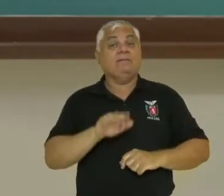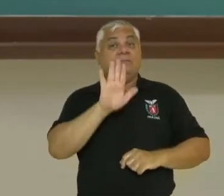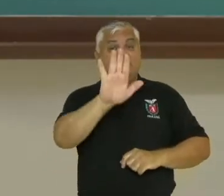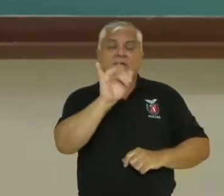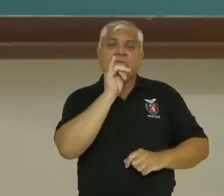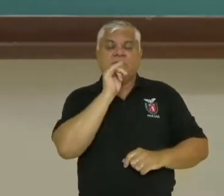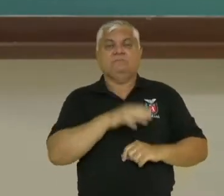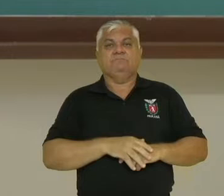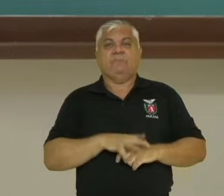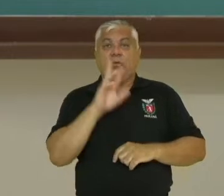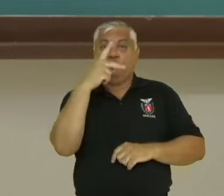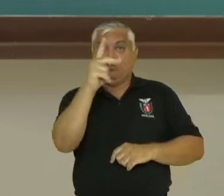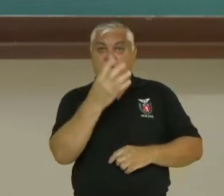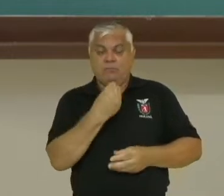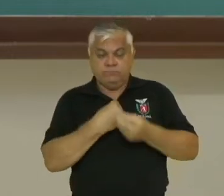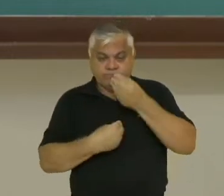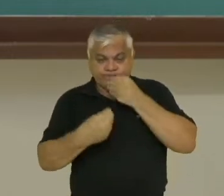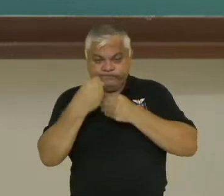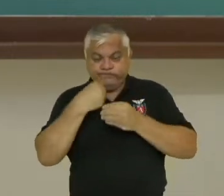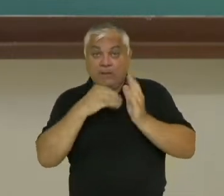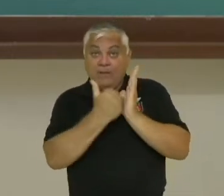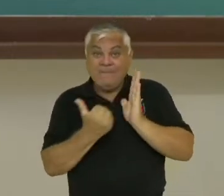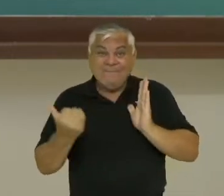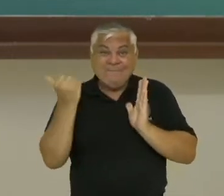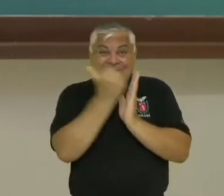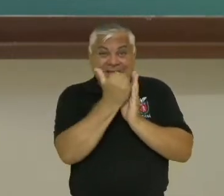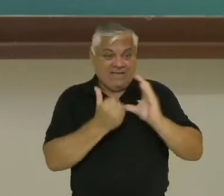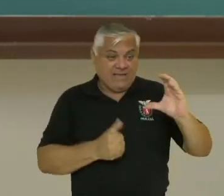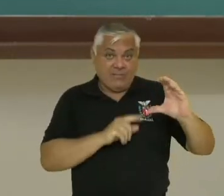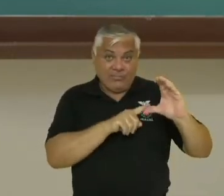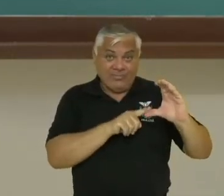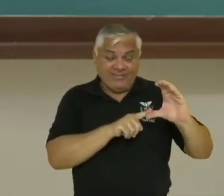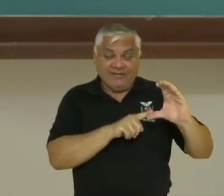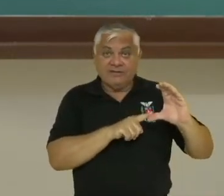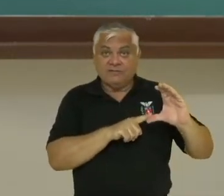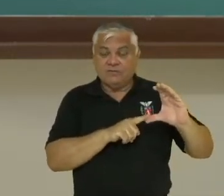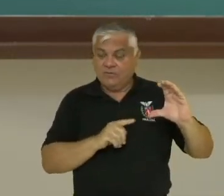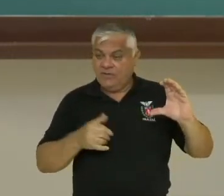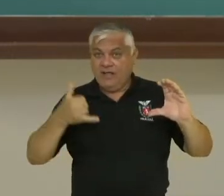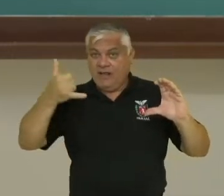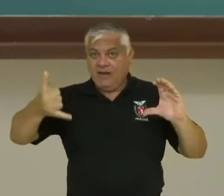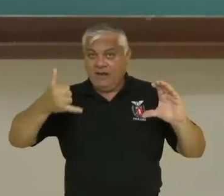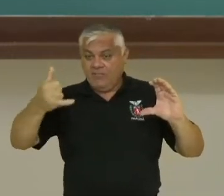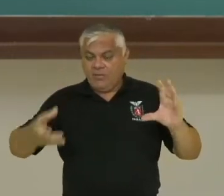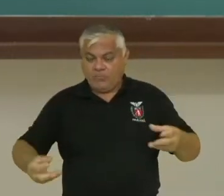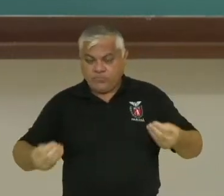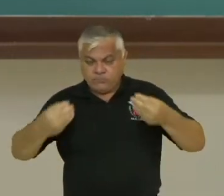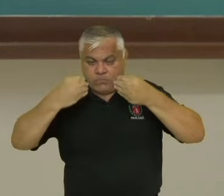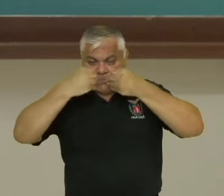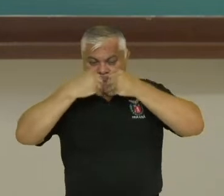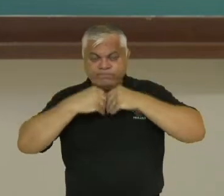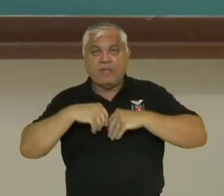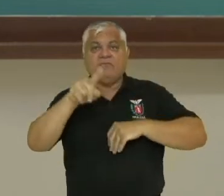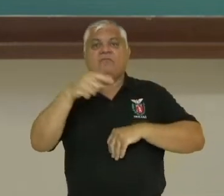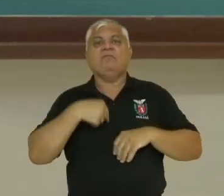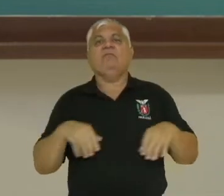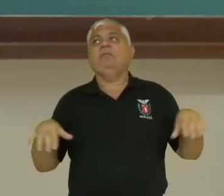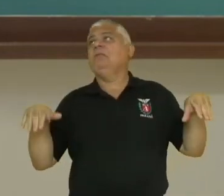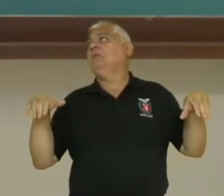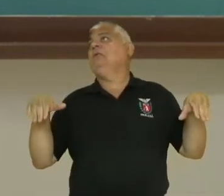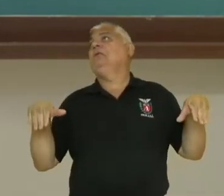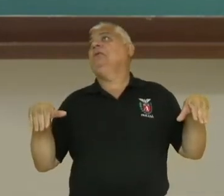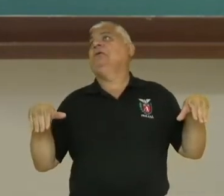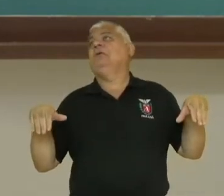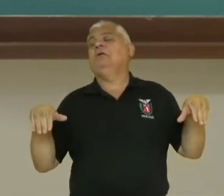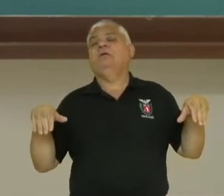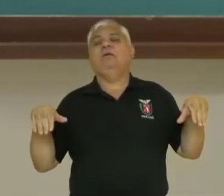sua alimentação tem excesso de carboidratos e de lipídios e você não pratica alguma atividade física, você não